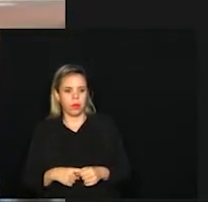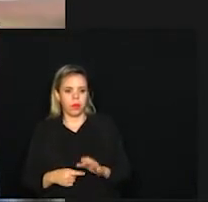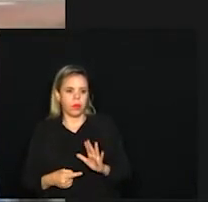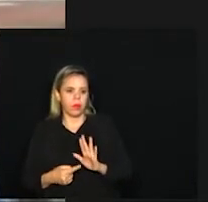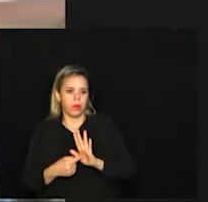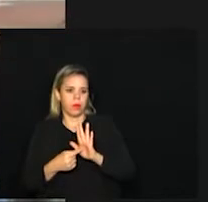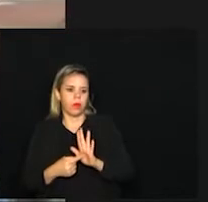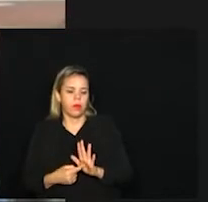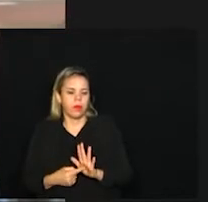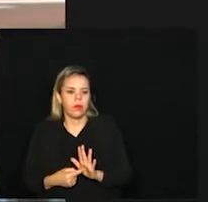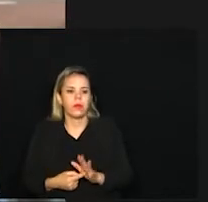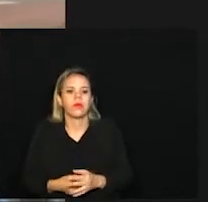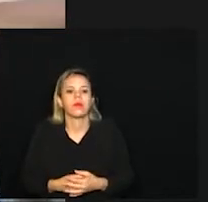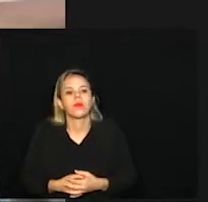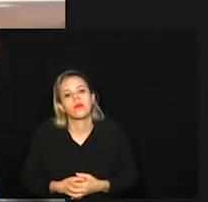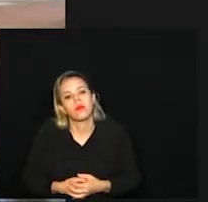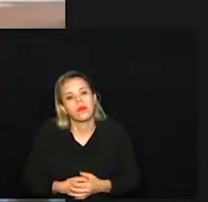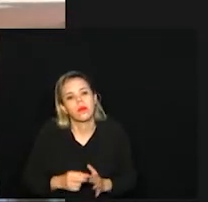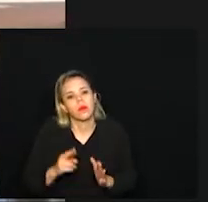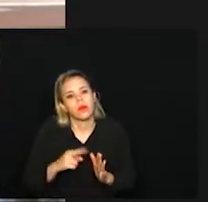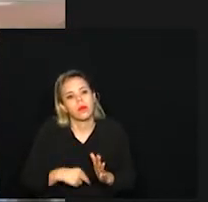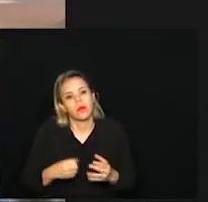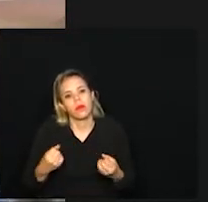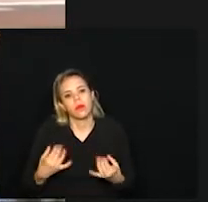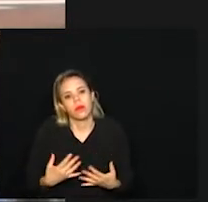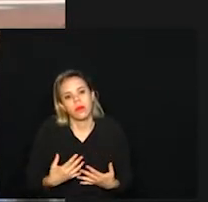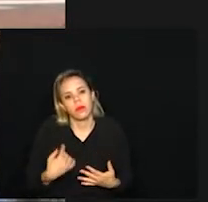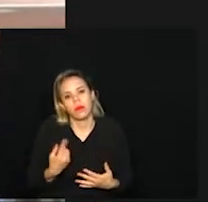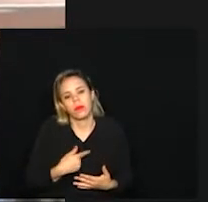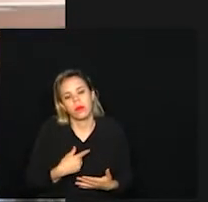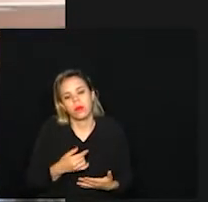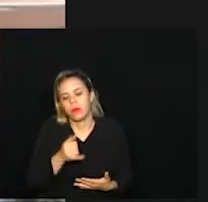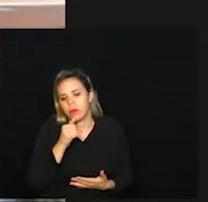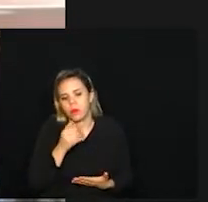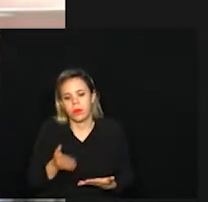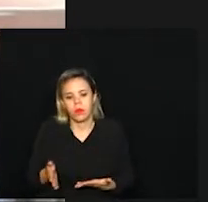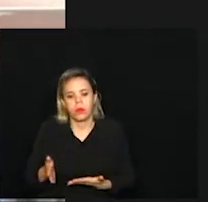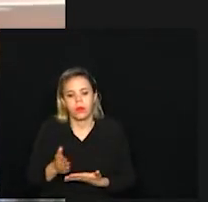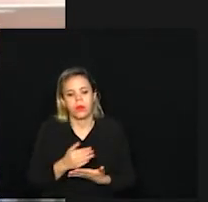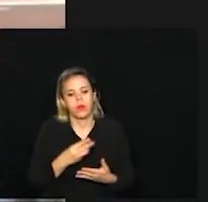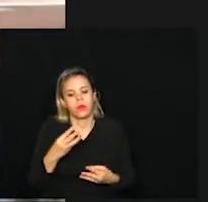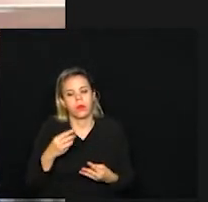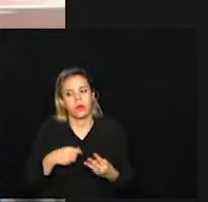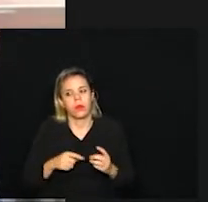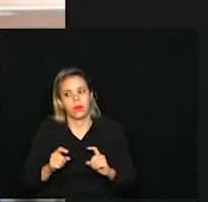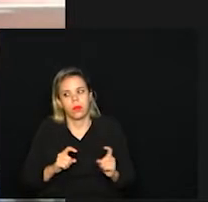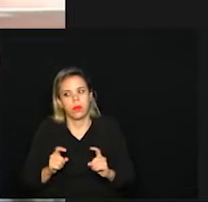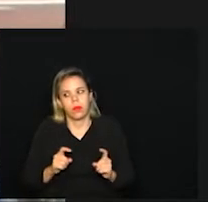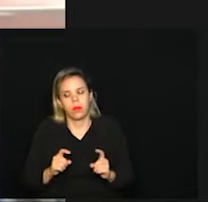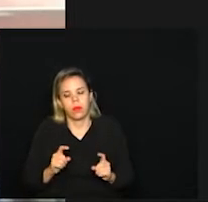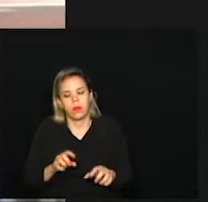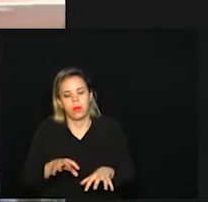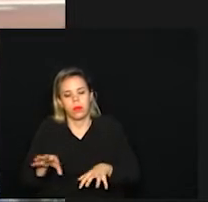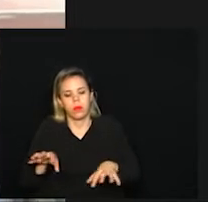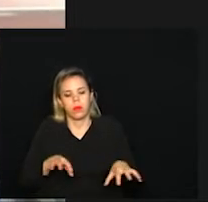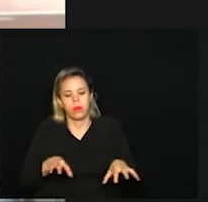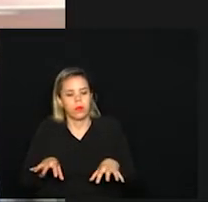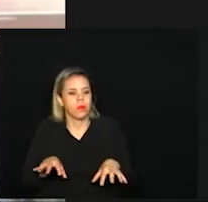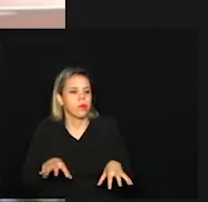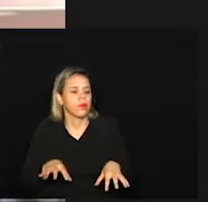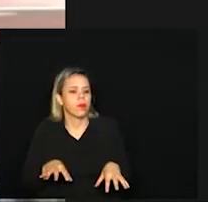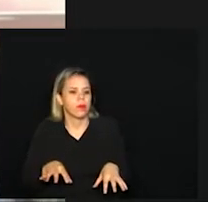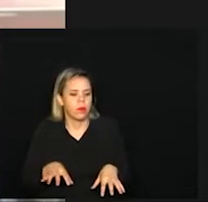apresentar o relato né do que nós colhemos nessas três rodadas e nós descentralizadas